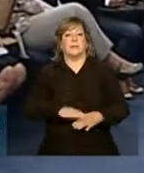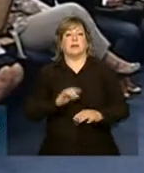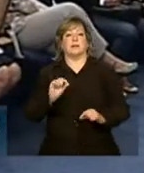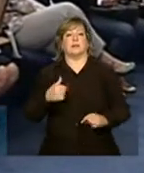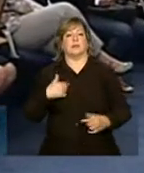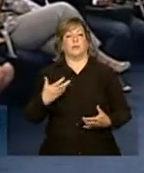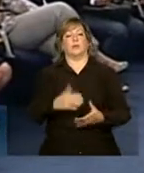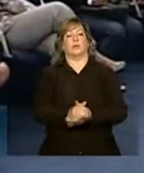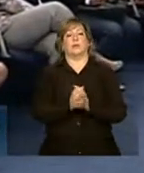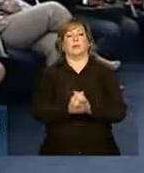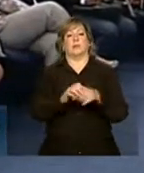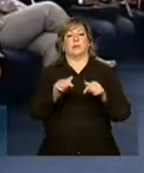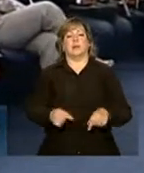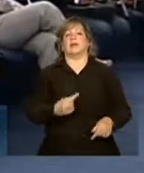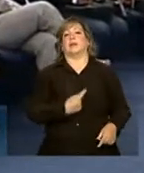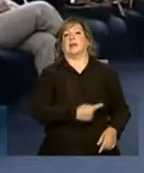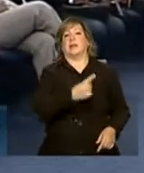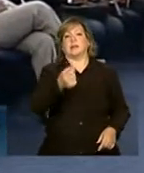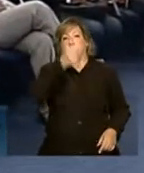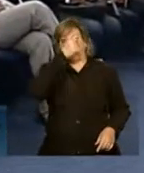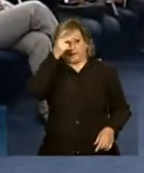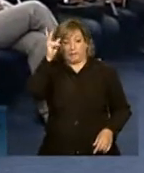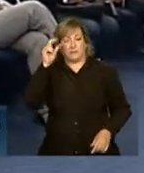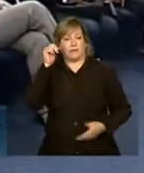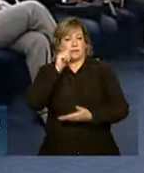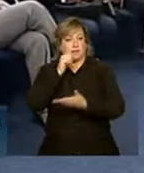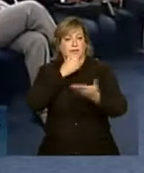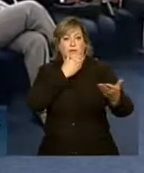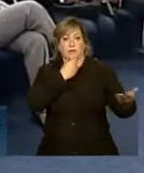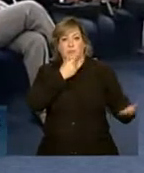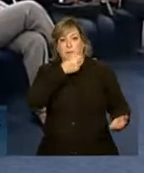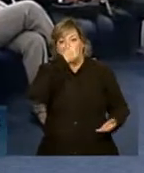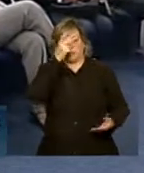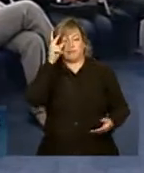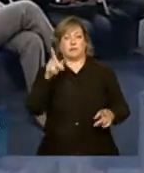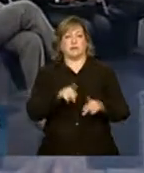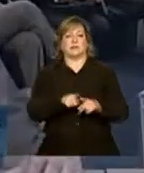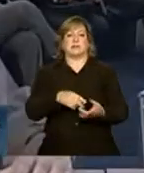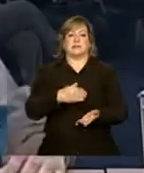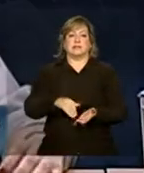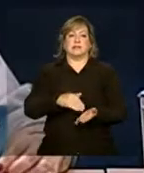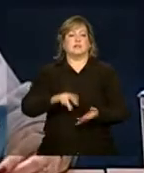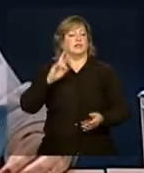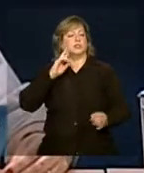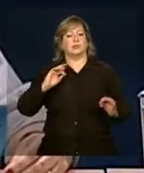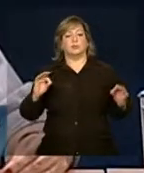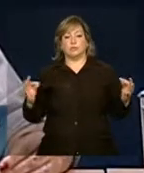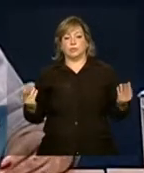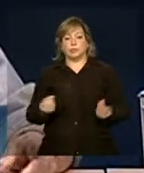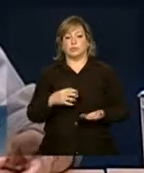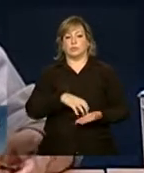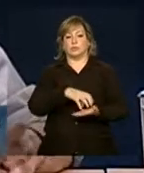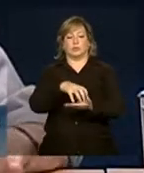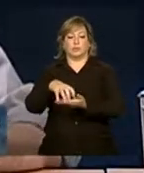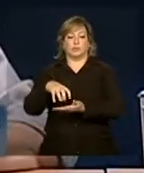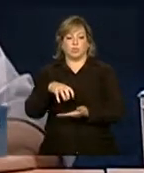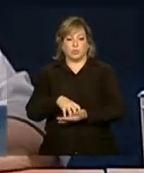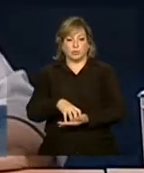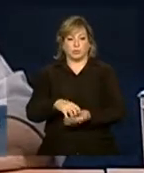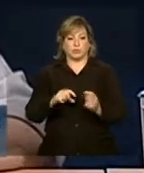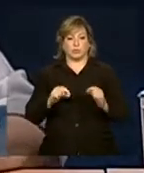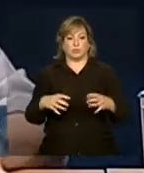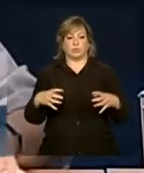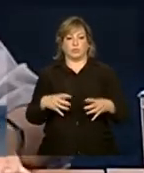complementar aqui cada Prefeito prefeita secretários diretores enfim as equipes dos municípios